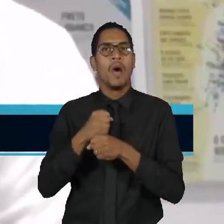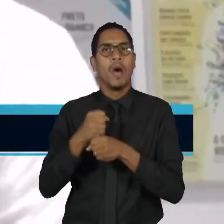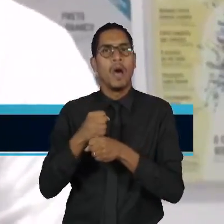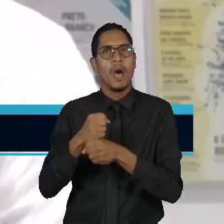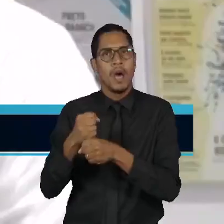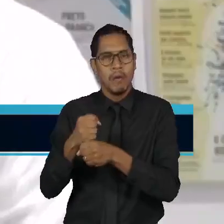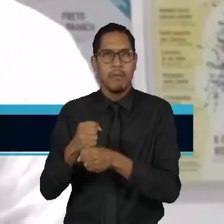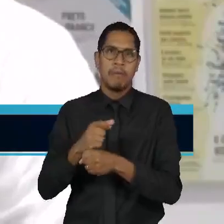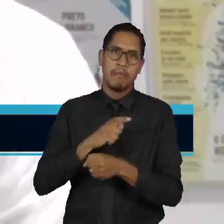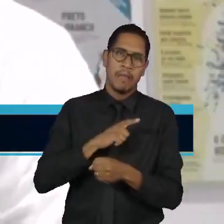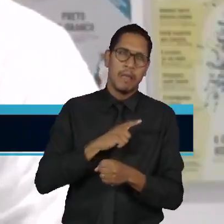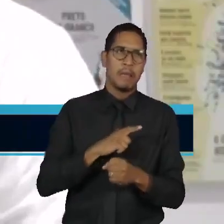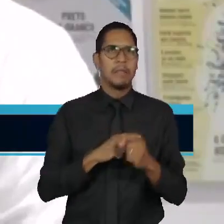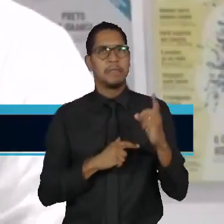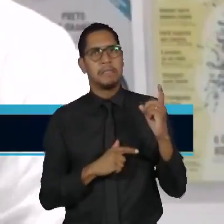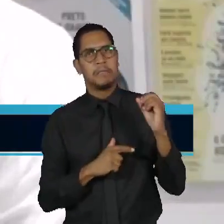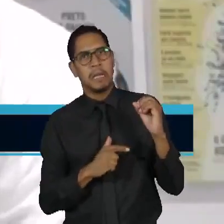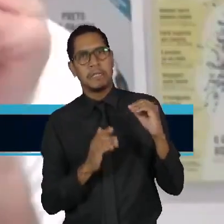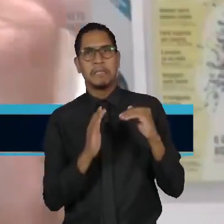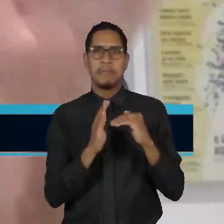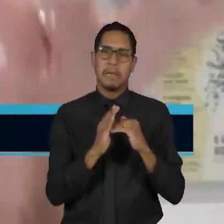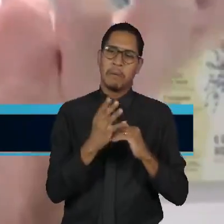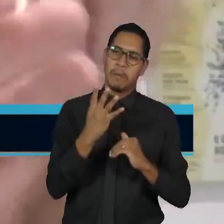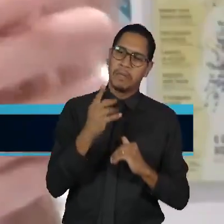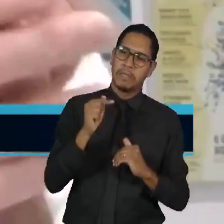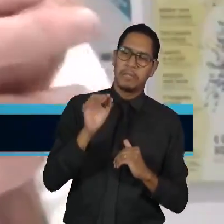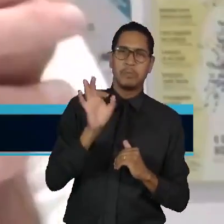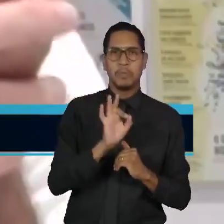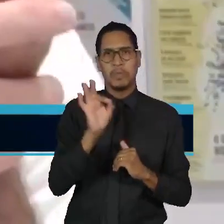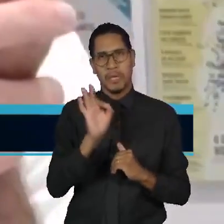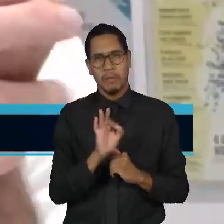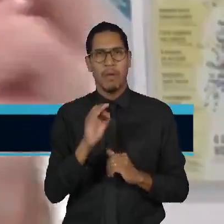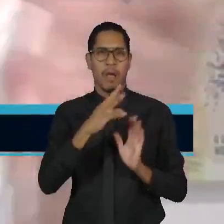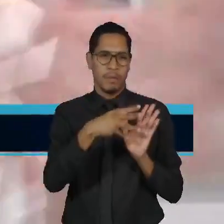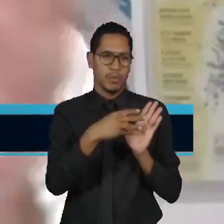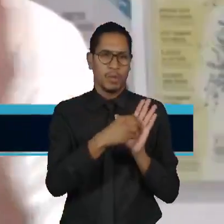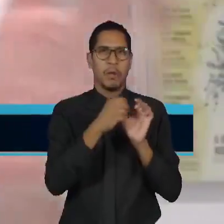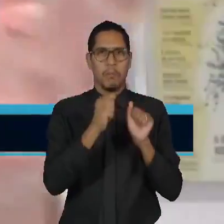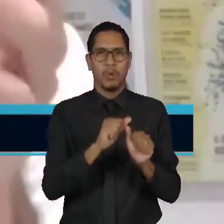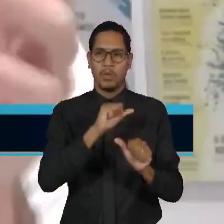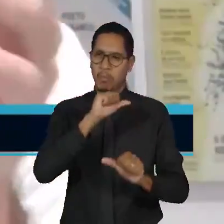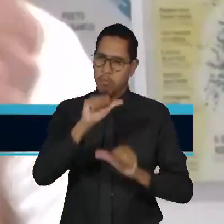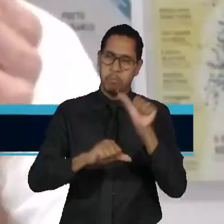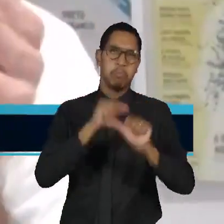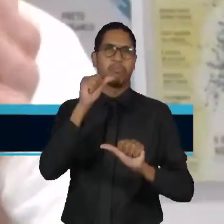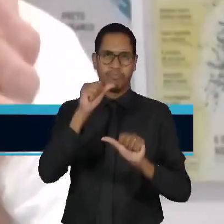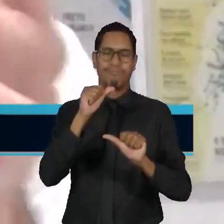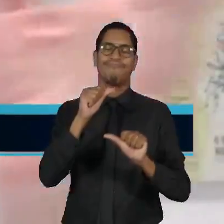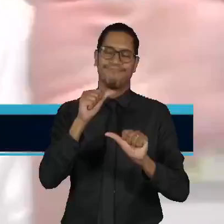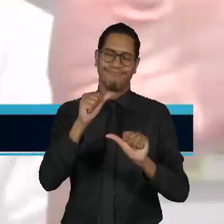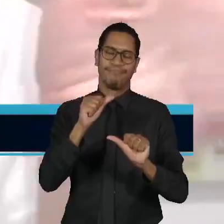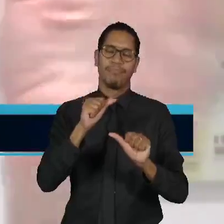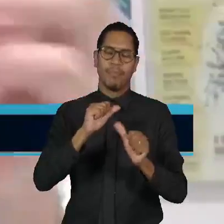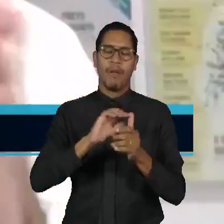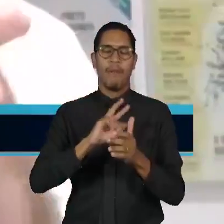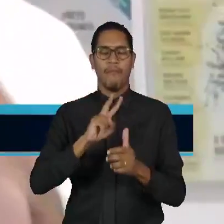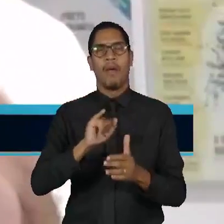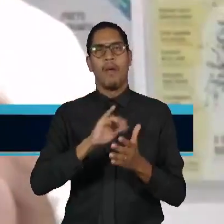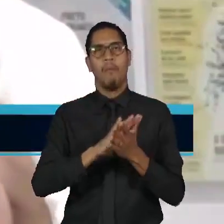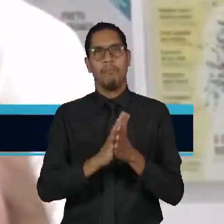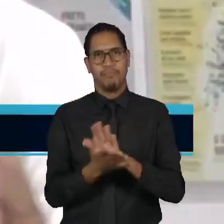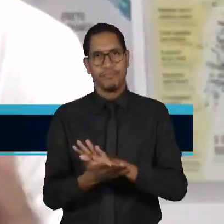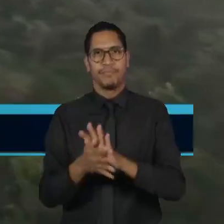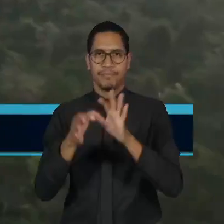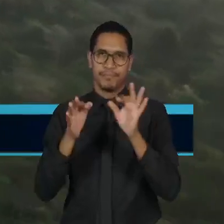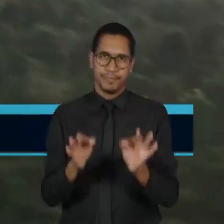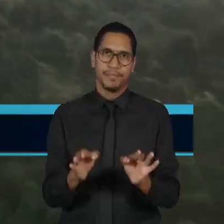a 47% da Amazônia pode se converter em outra coisa, né? 10 e 47% de um território tão grande